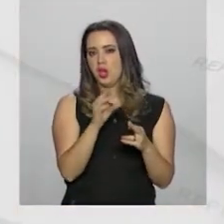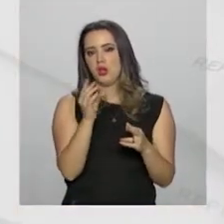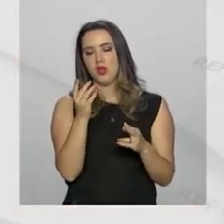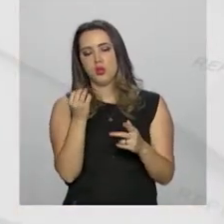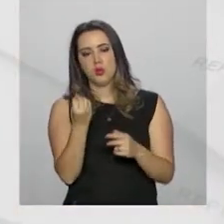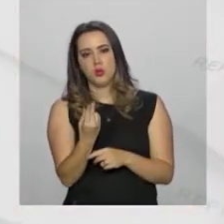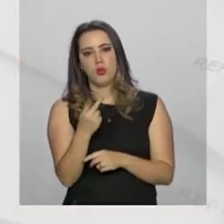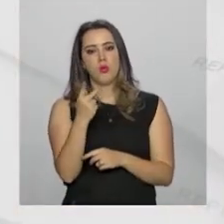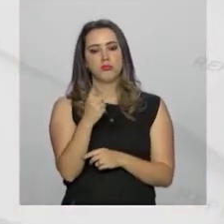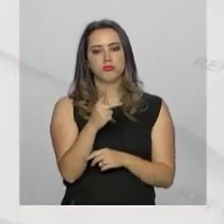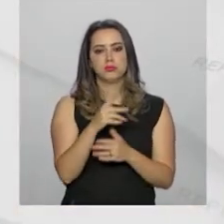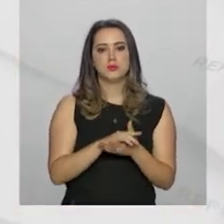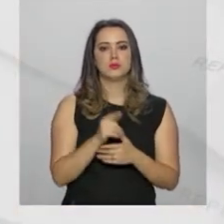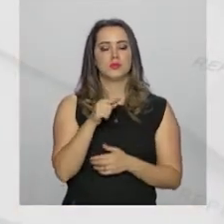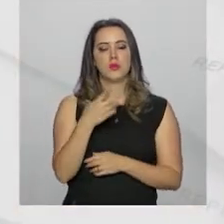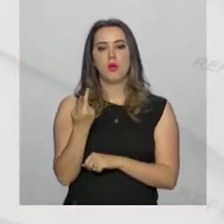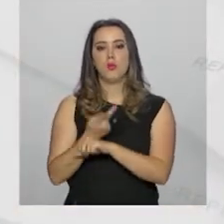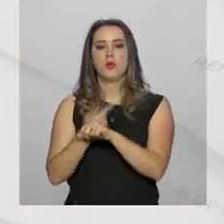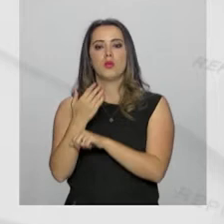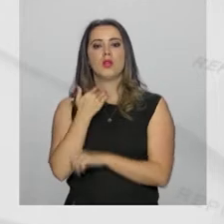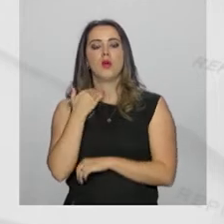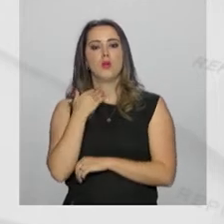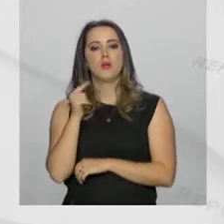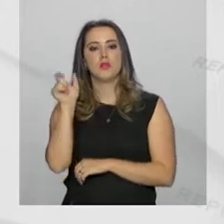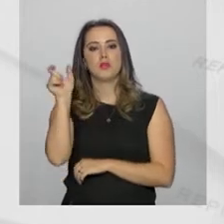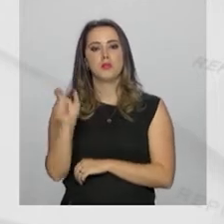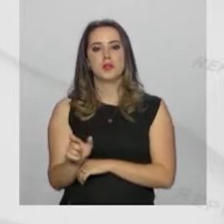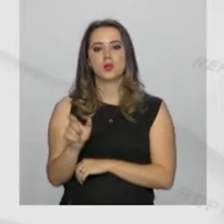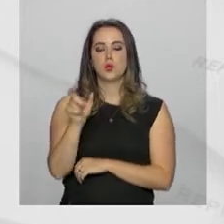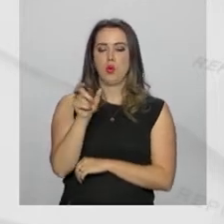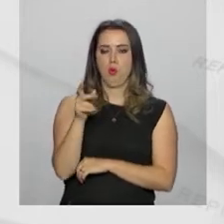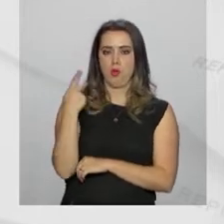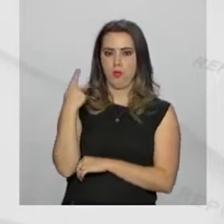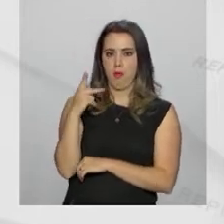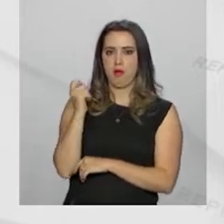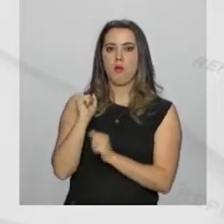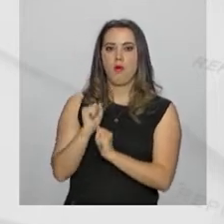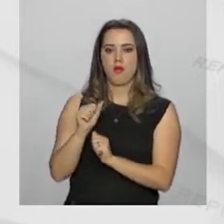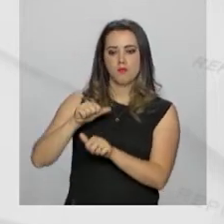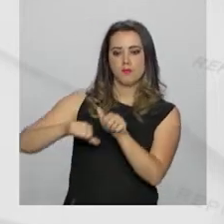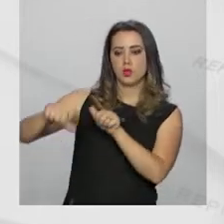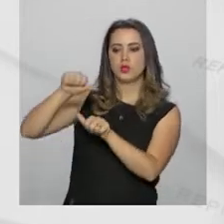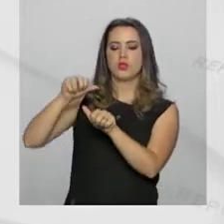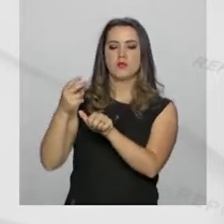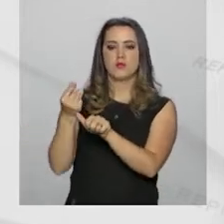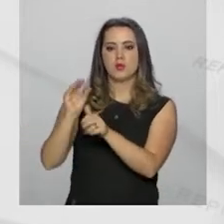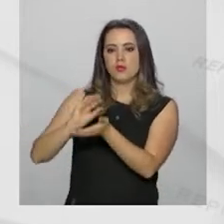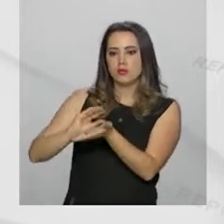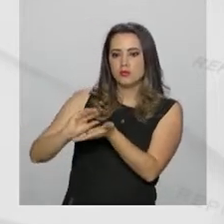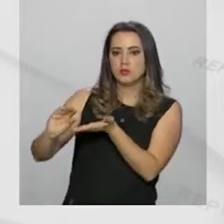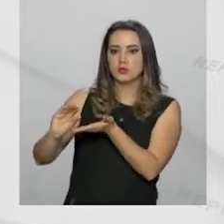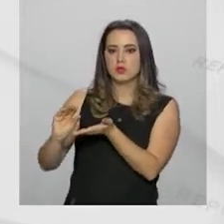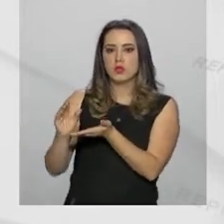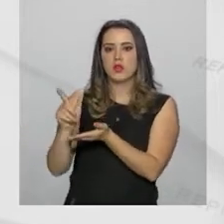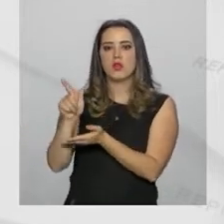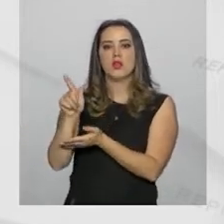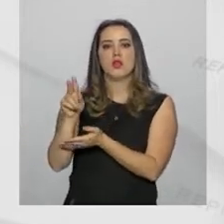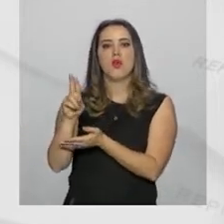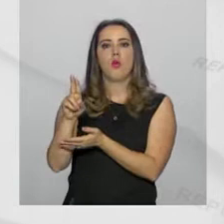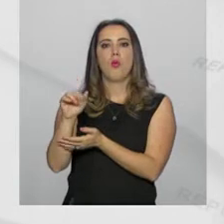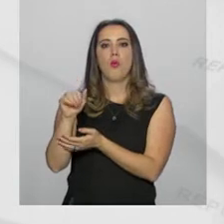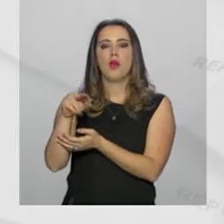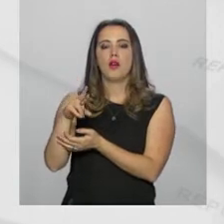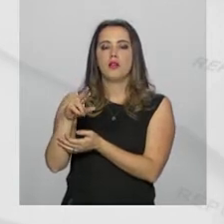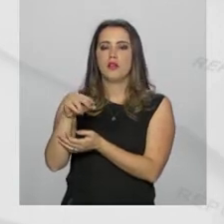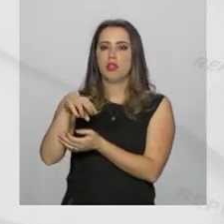um dos bancos credenciados. Lá, um empresário paraguaio pode fazer a transferência do valor da compra em Guarani, a moeda